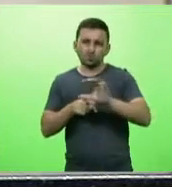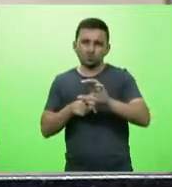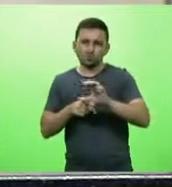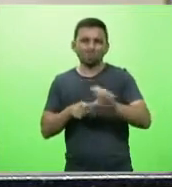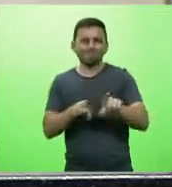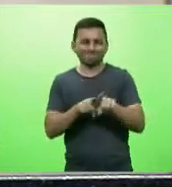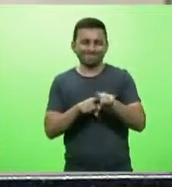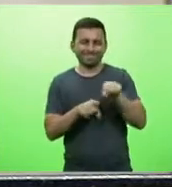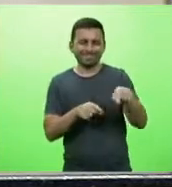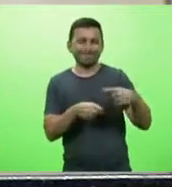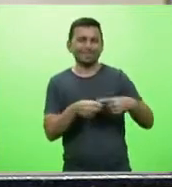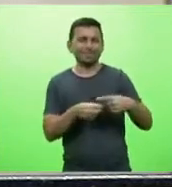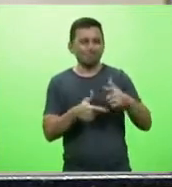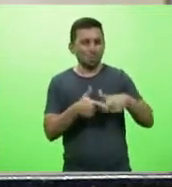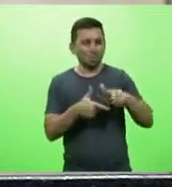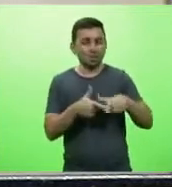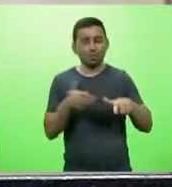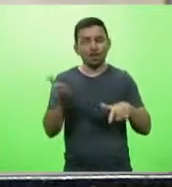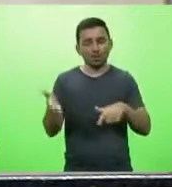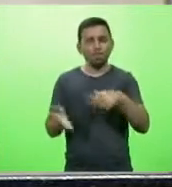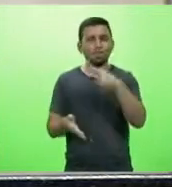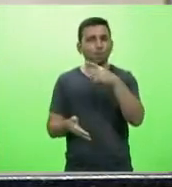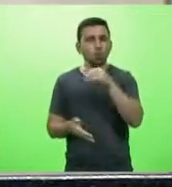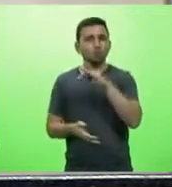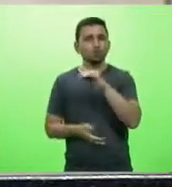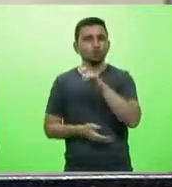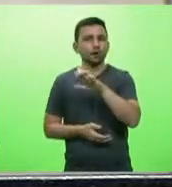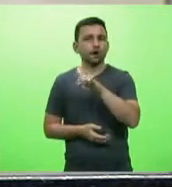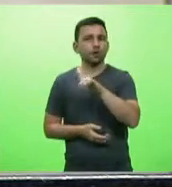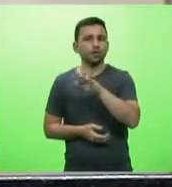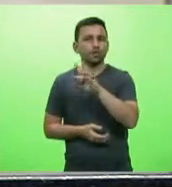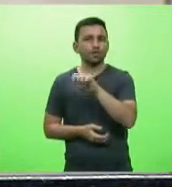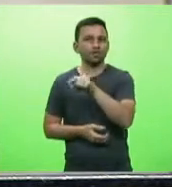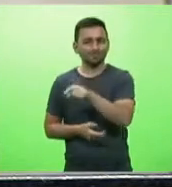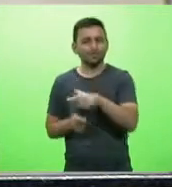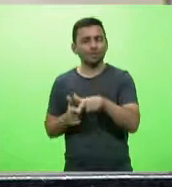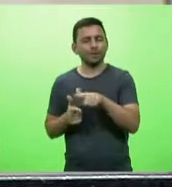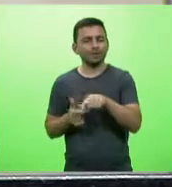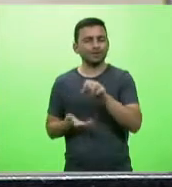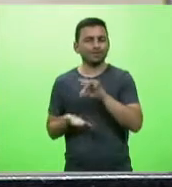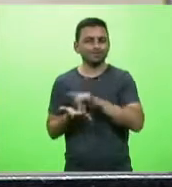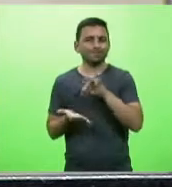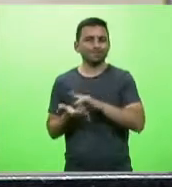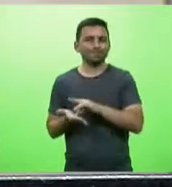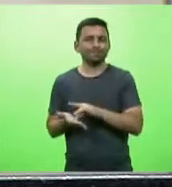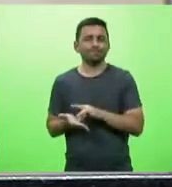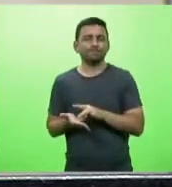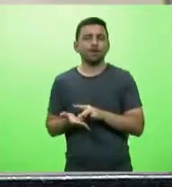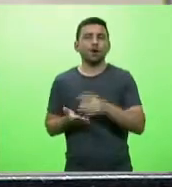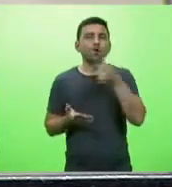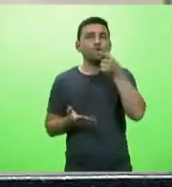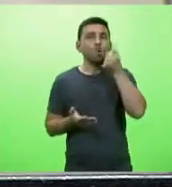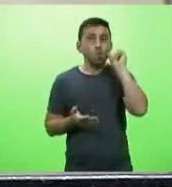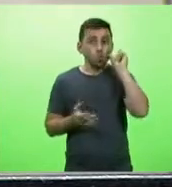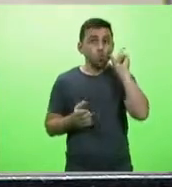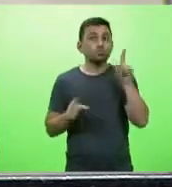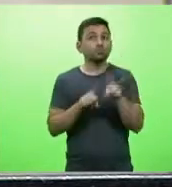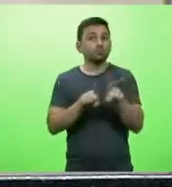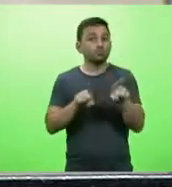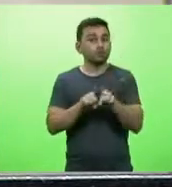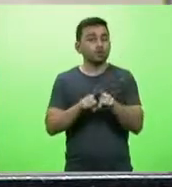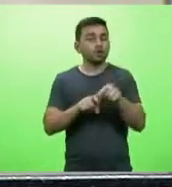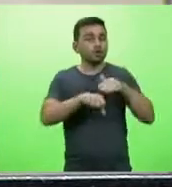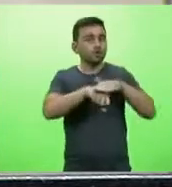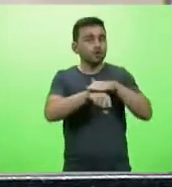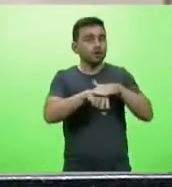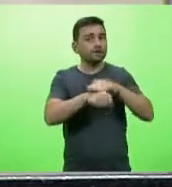problema ali de Ponte Alta do Sul. E também, deputado Márcio, ontem, inclusive, na conversa que